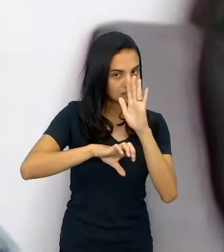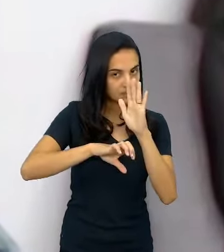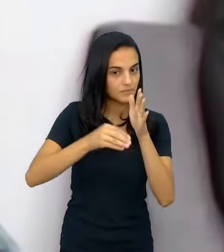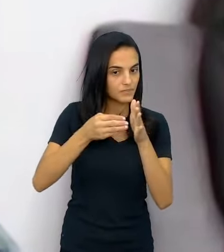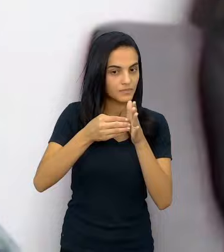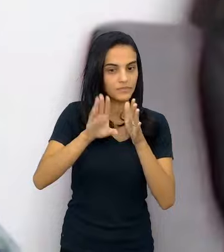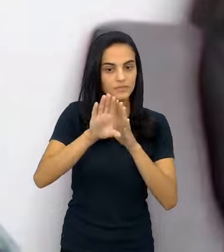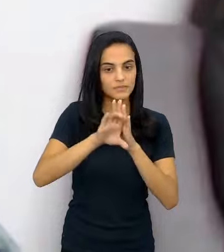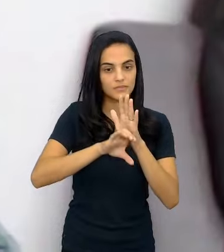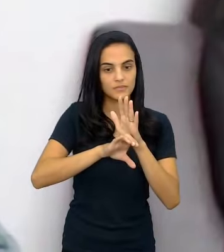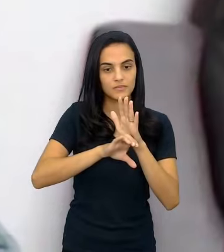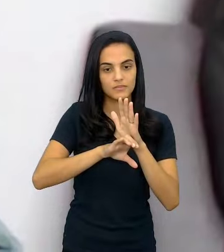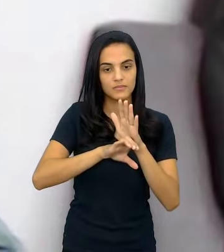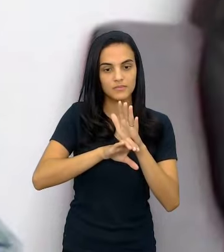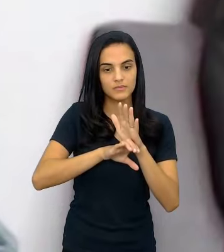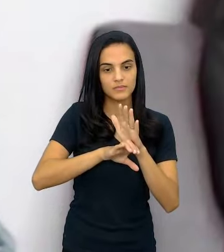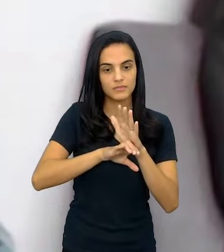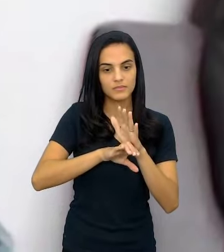página